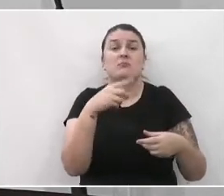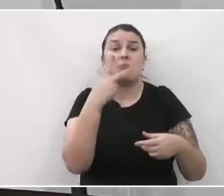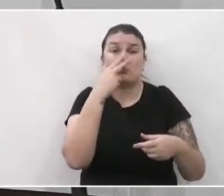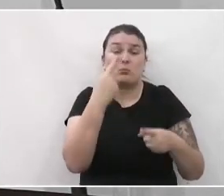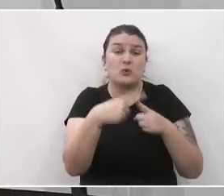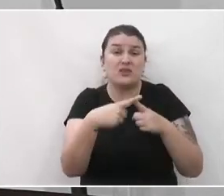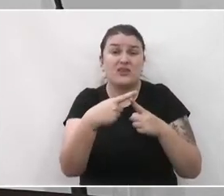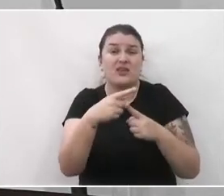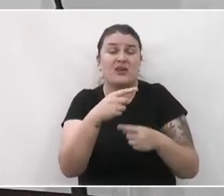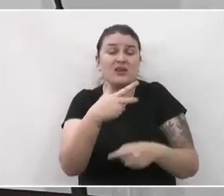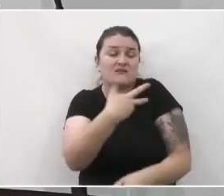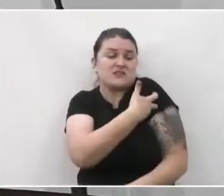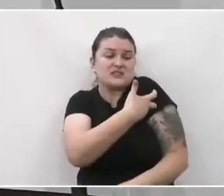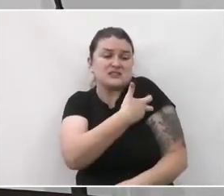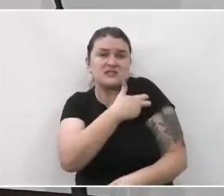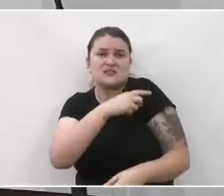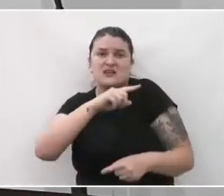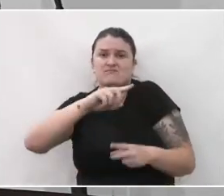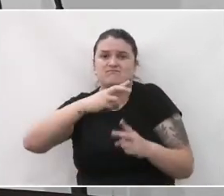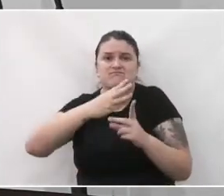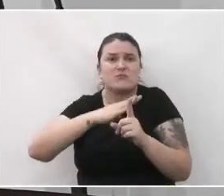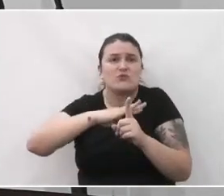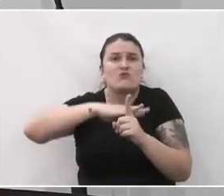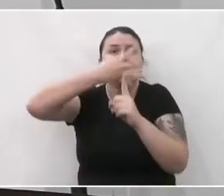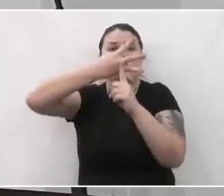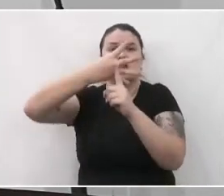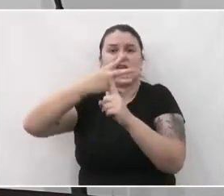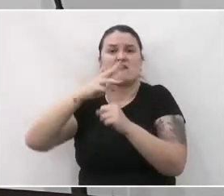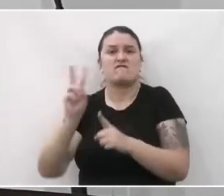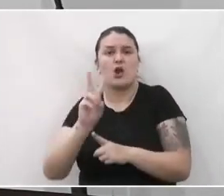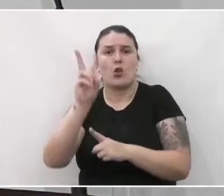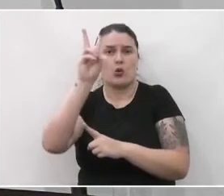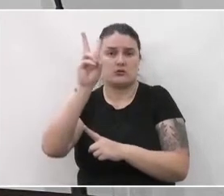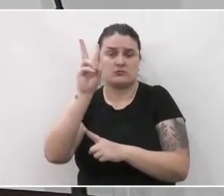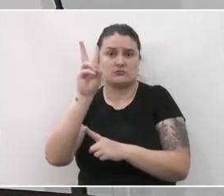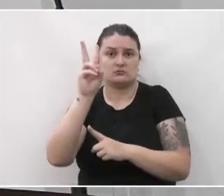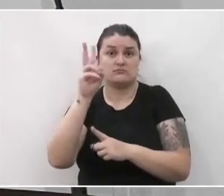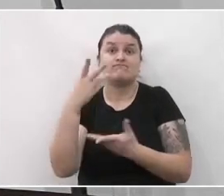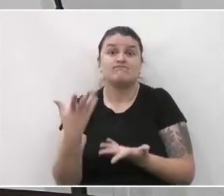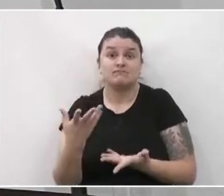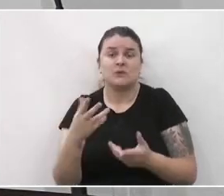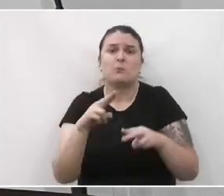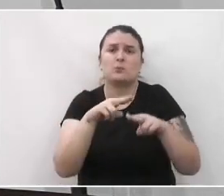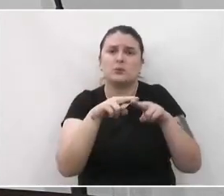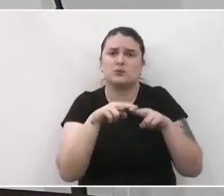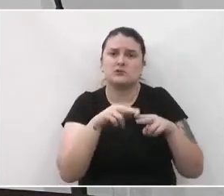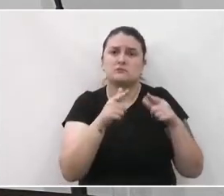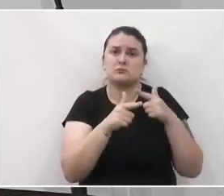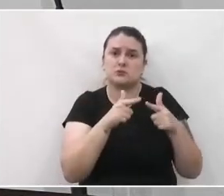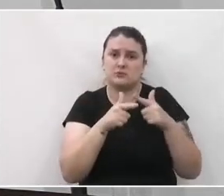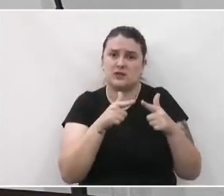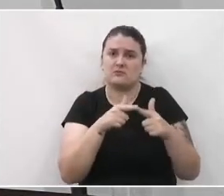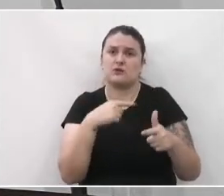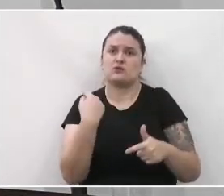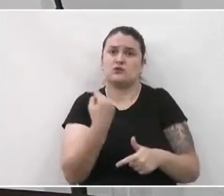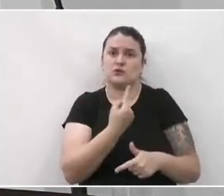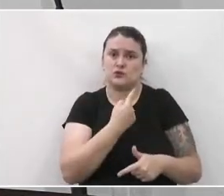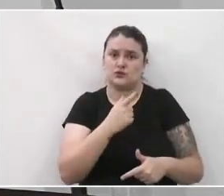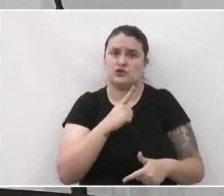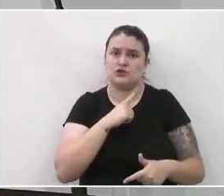vezes maior, né? Então, o que aconteceu? Infelizmente, por um problema que nós